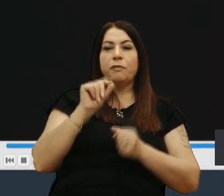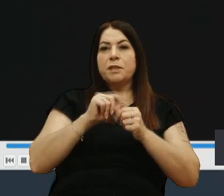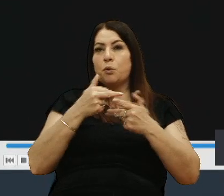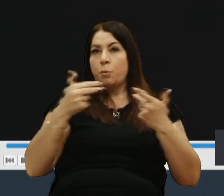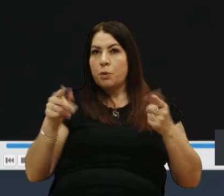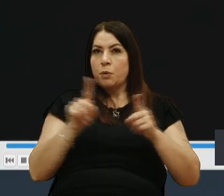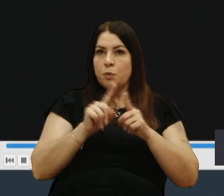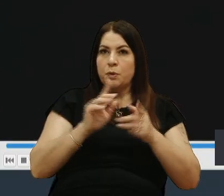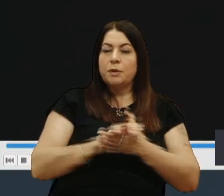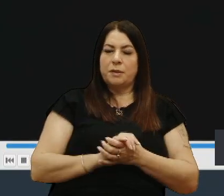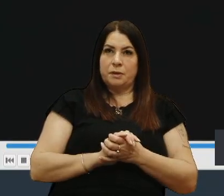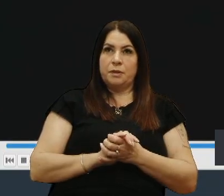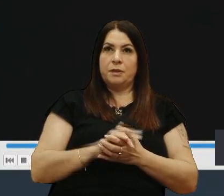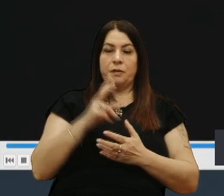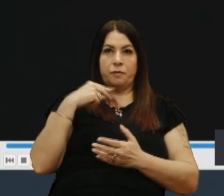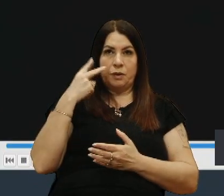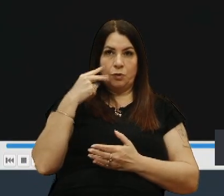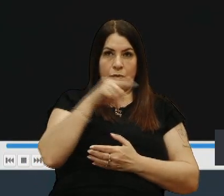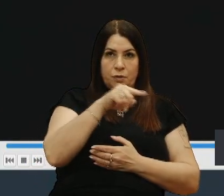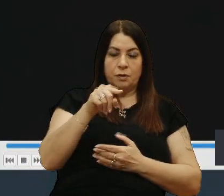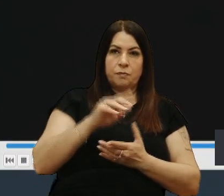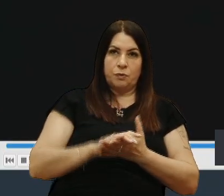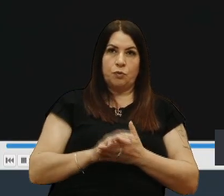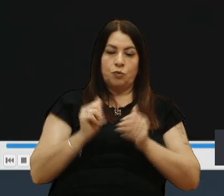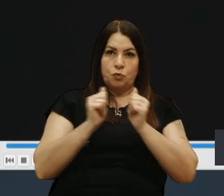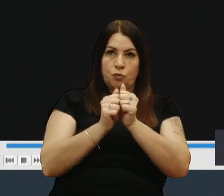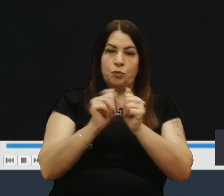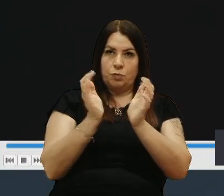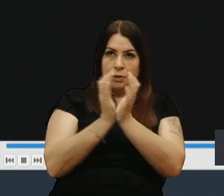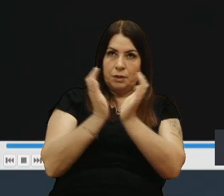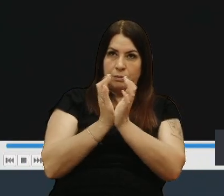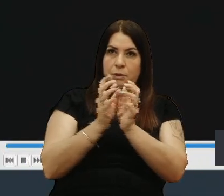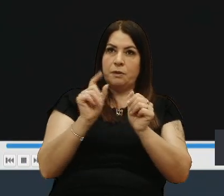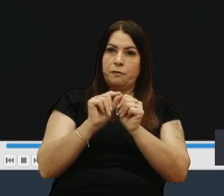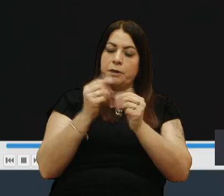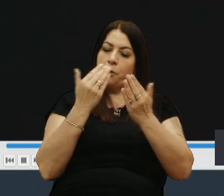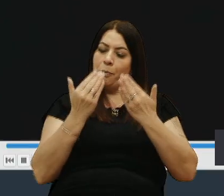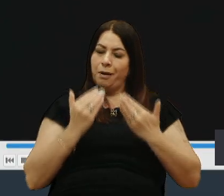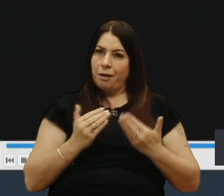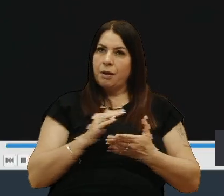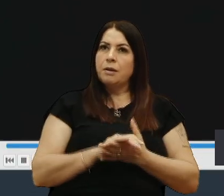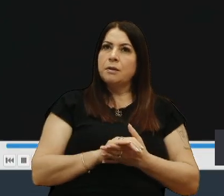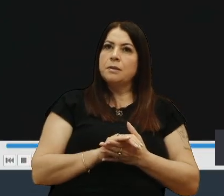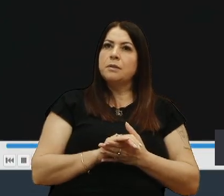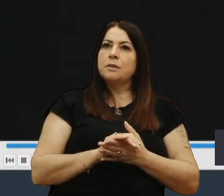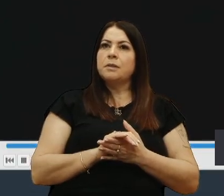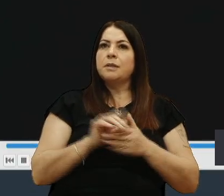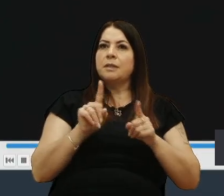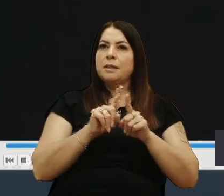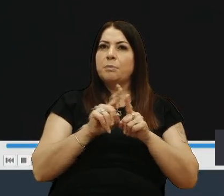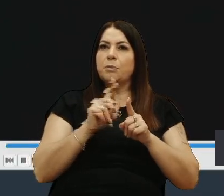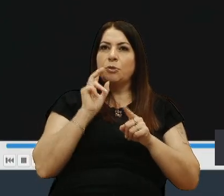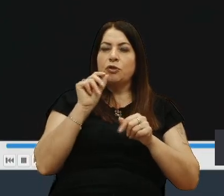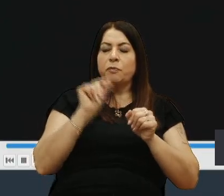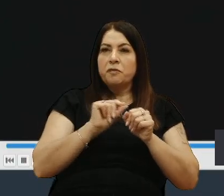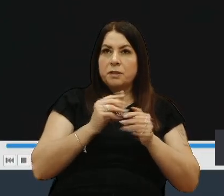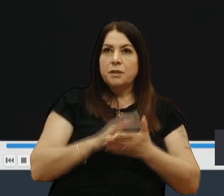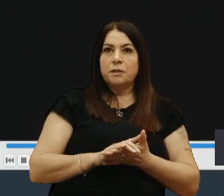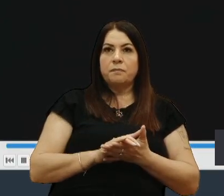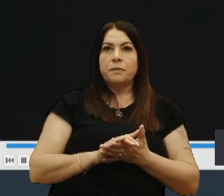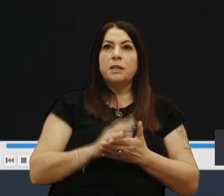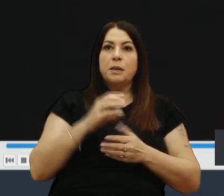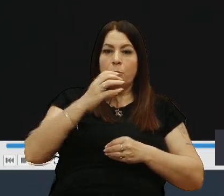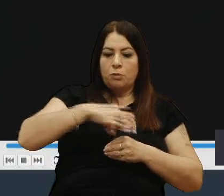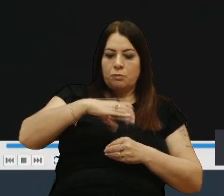E aí o nosso querido vereador, junto com a equipe dele, veio aqui, fizeram uma análise para ver o que poderia ser feito, e por enquanto está tudo certo, foi colocado